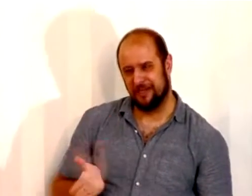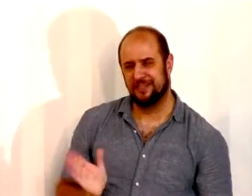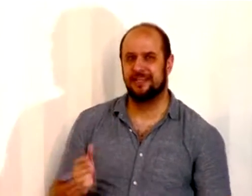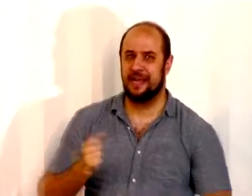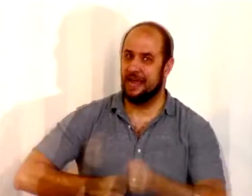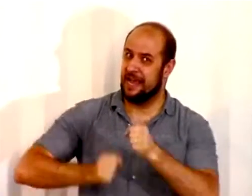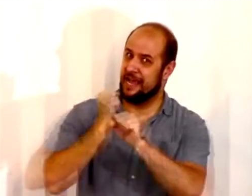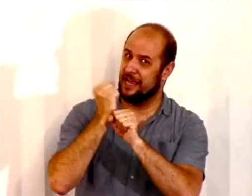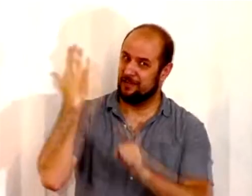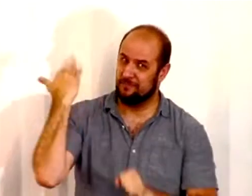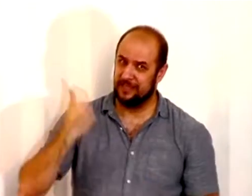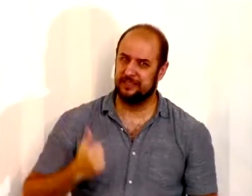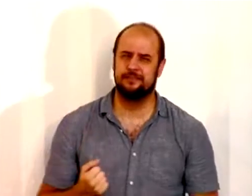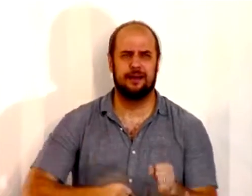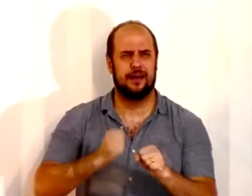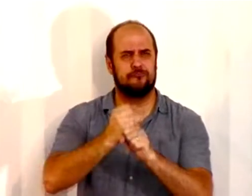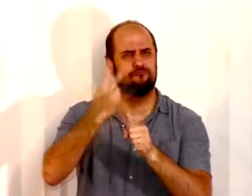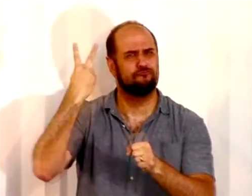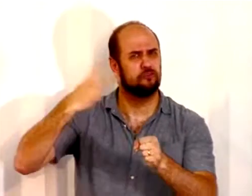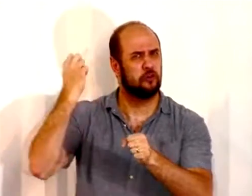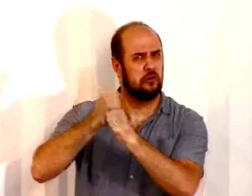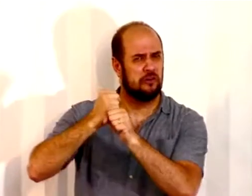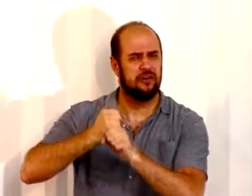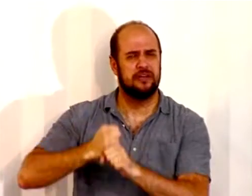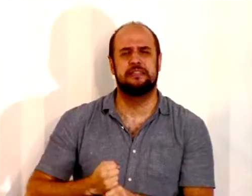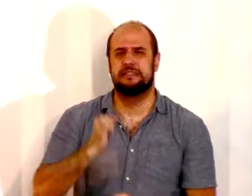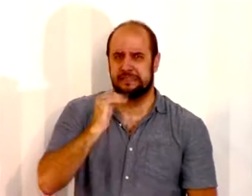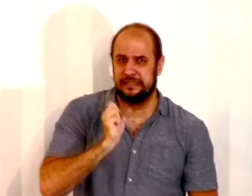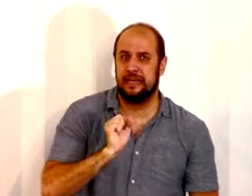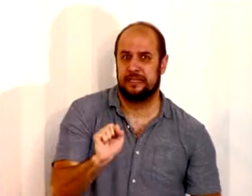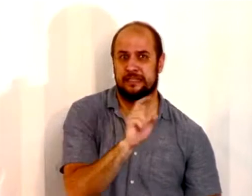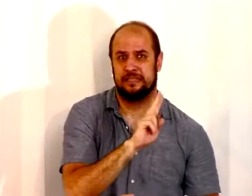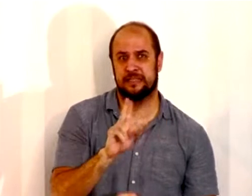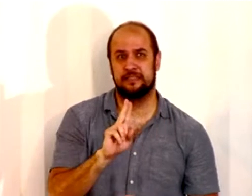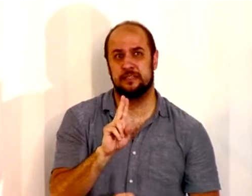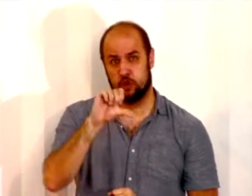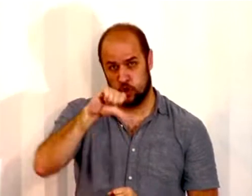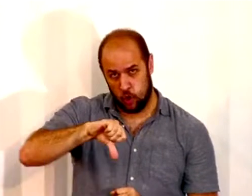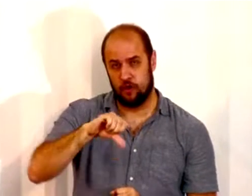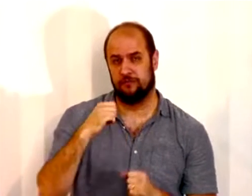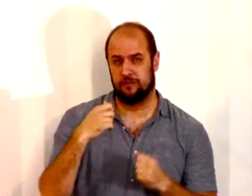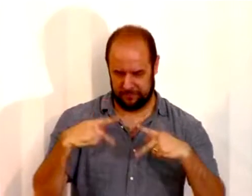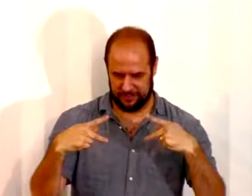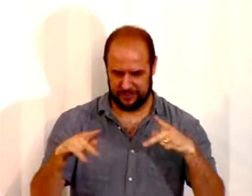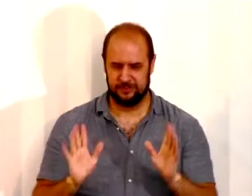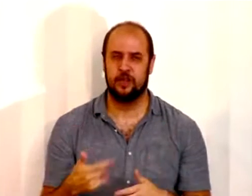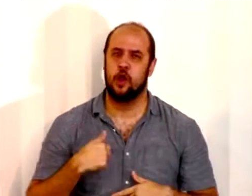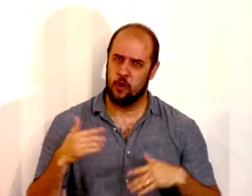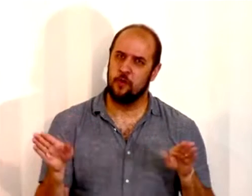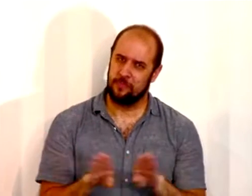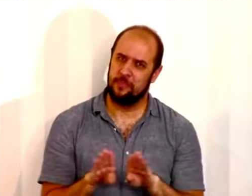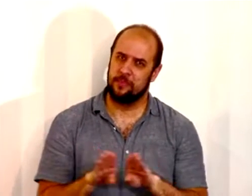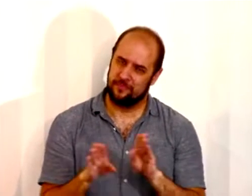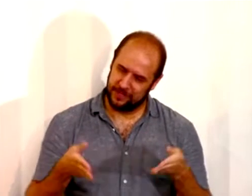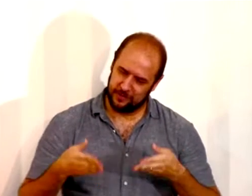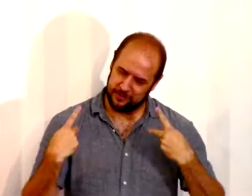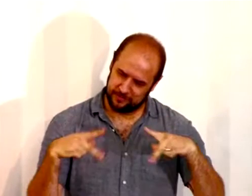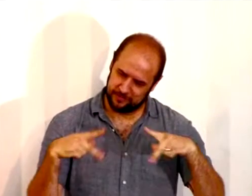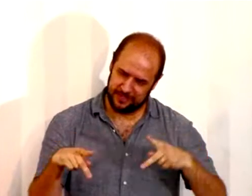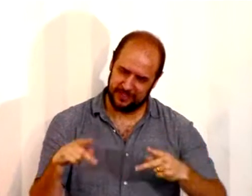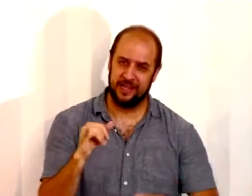o ano passado, ou o ano retrasado, ele pregou em Isaías 9, e hoje eu estarei também fazendo aqui a